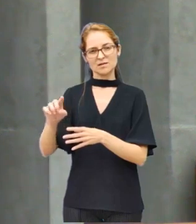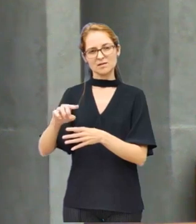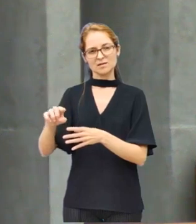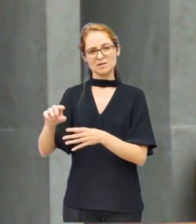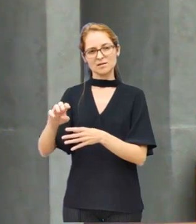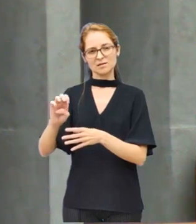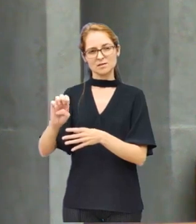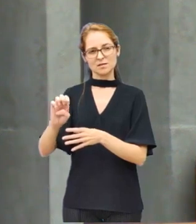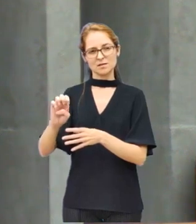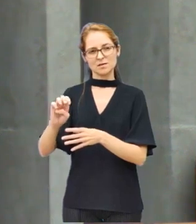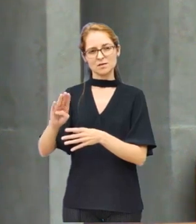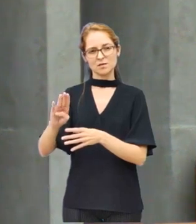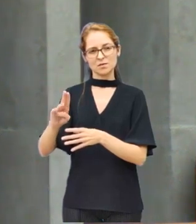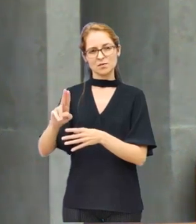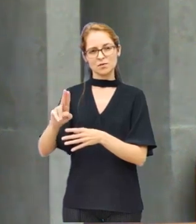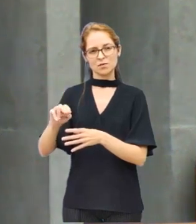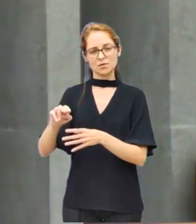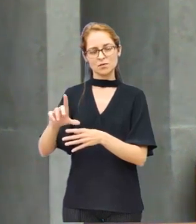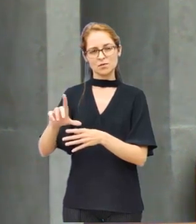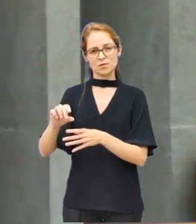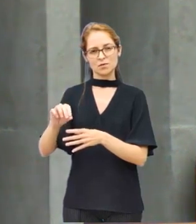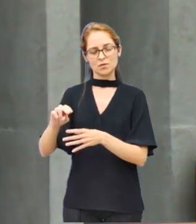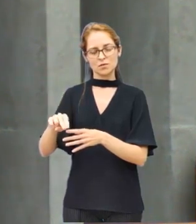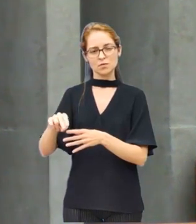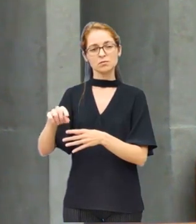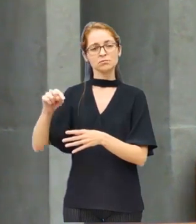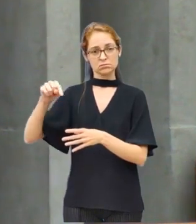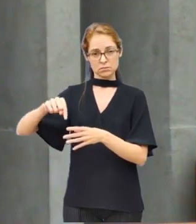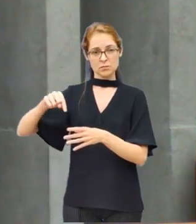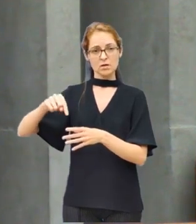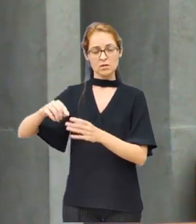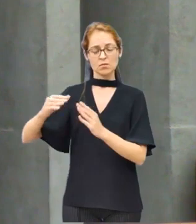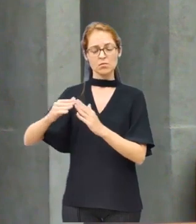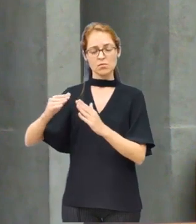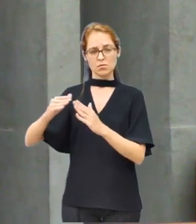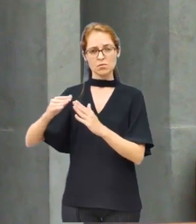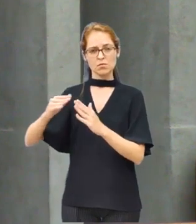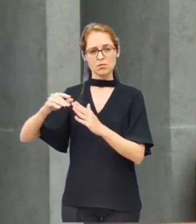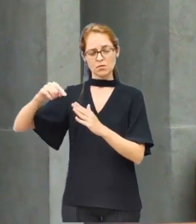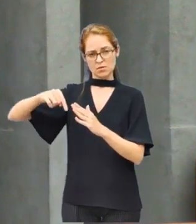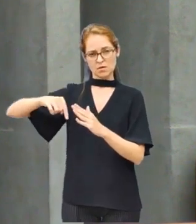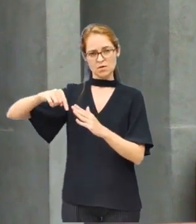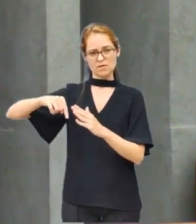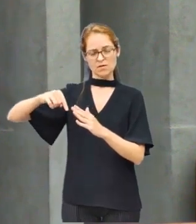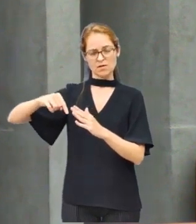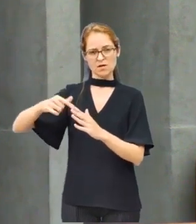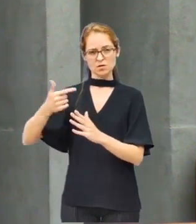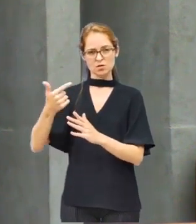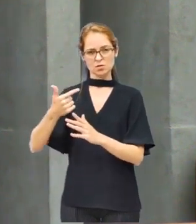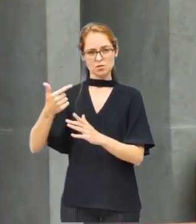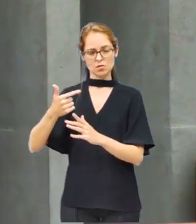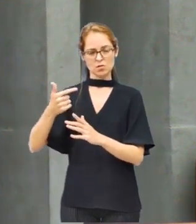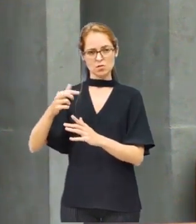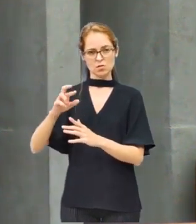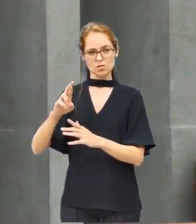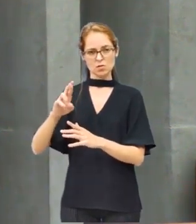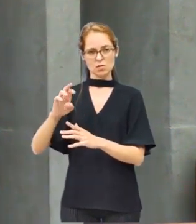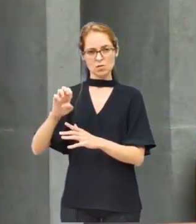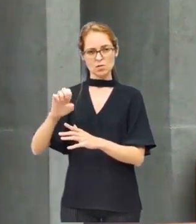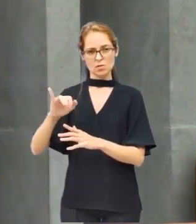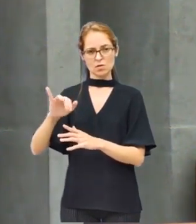esse profeta era lá que ele morava. E ainda em 2 Reis, nós vamos ver que